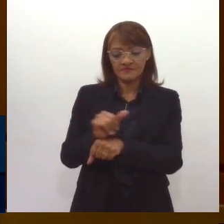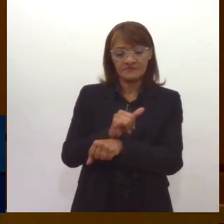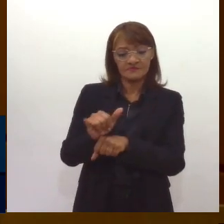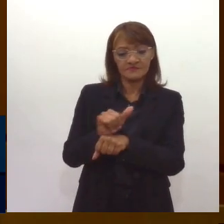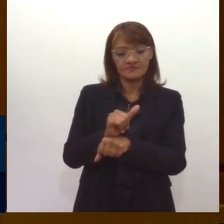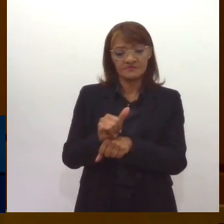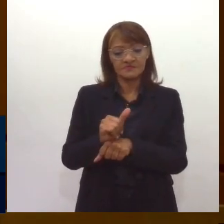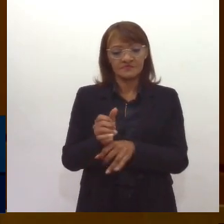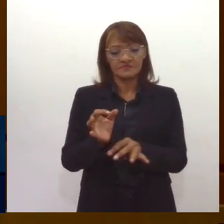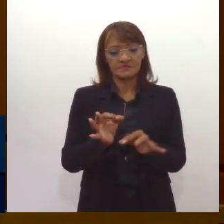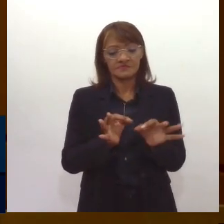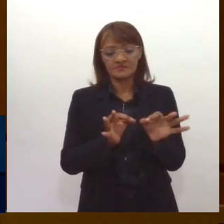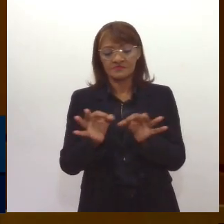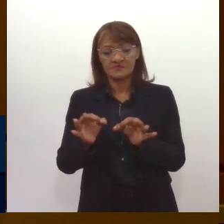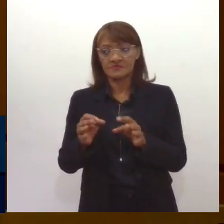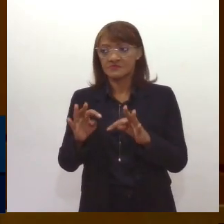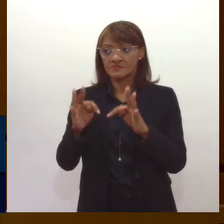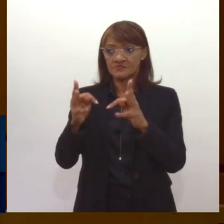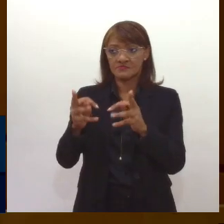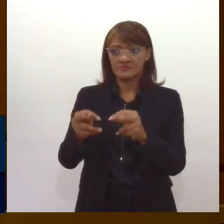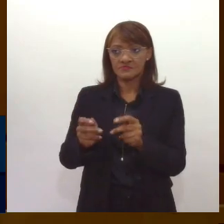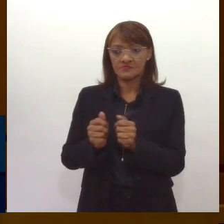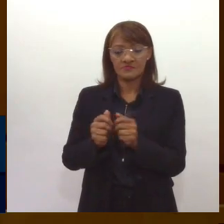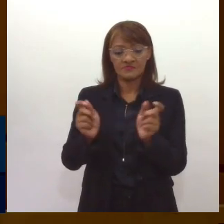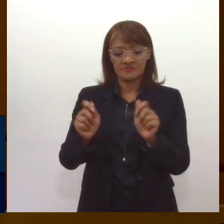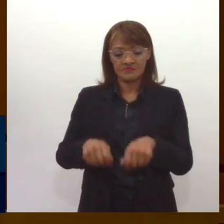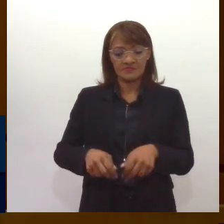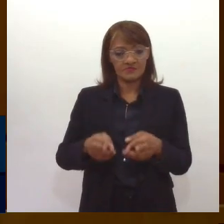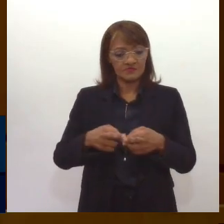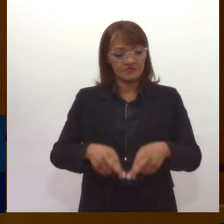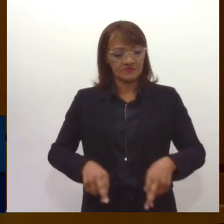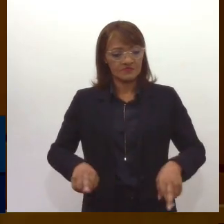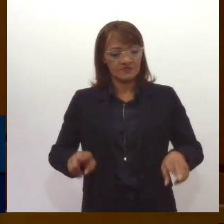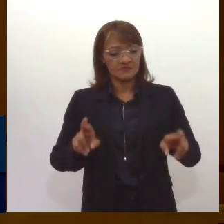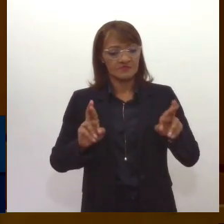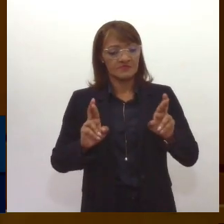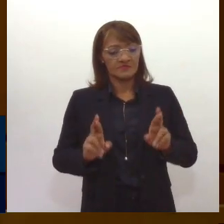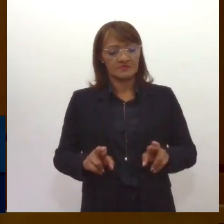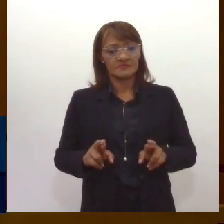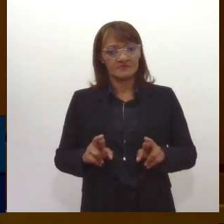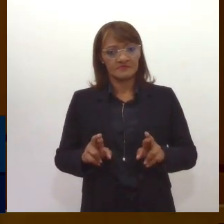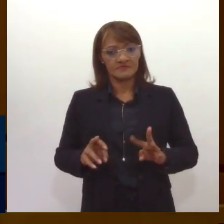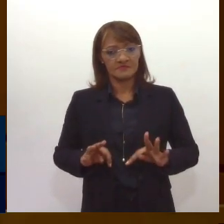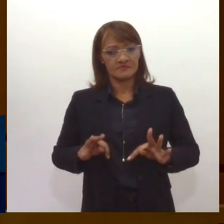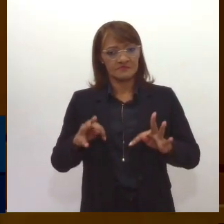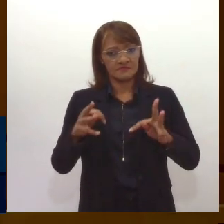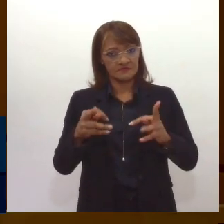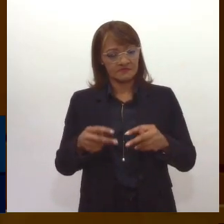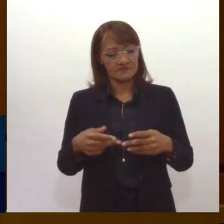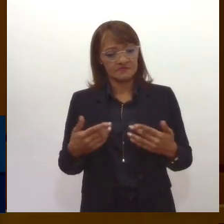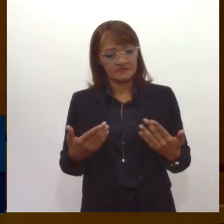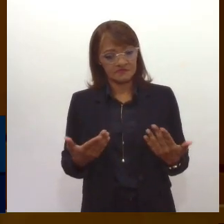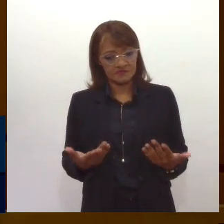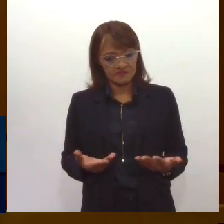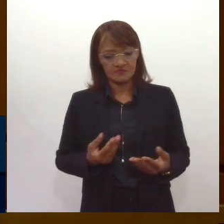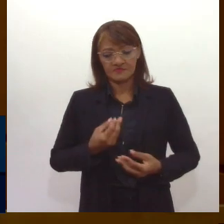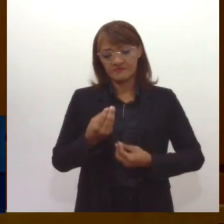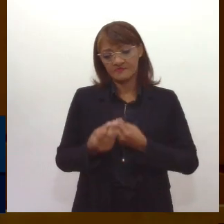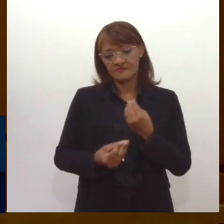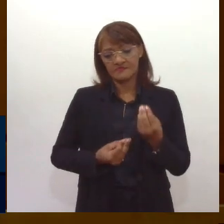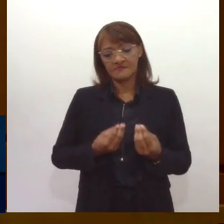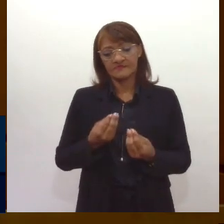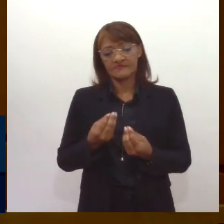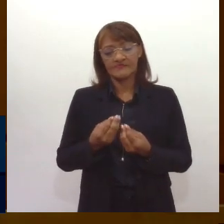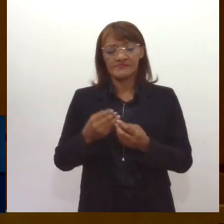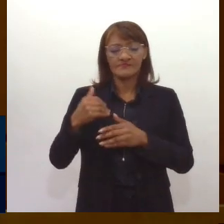conjunta para resolver essas questões no que tem a ver com o desenvolvimento sustentável